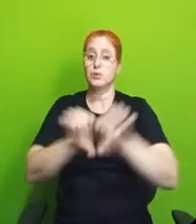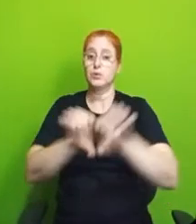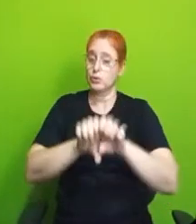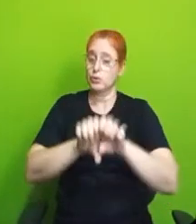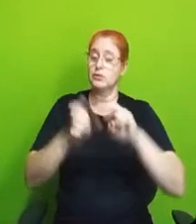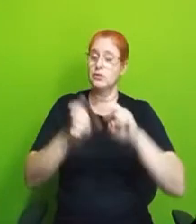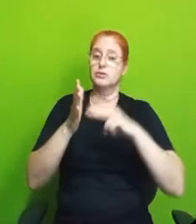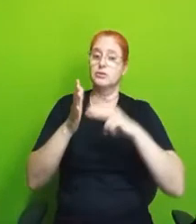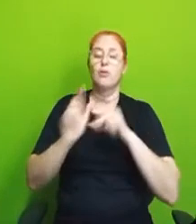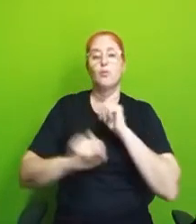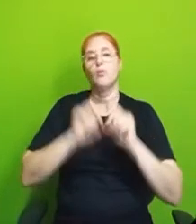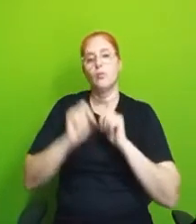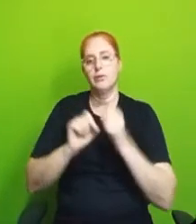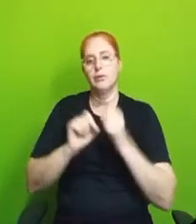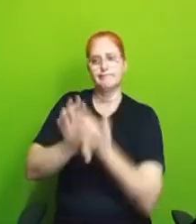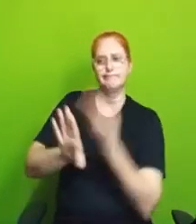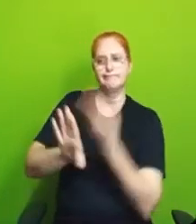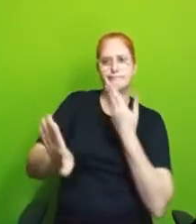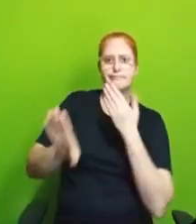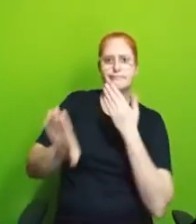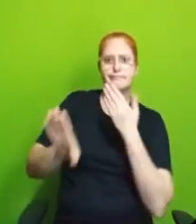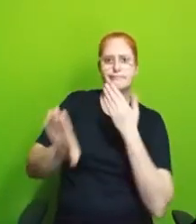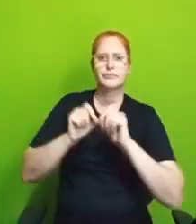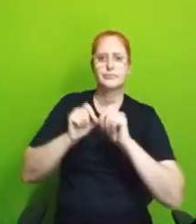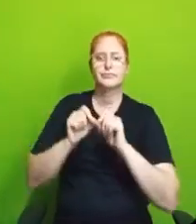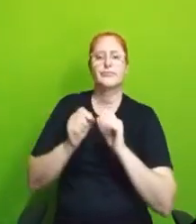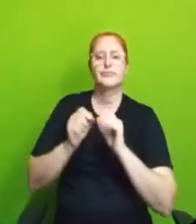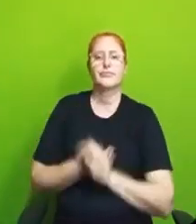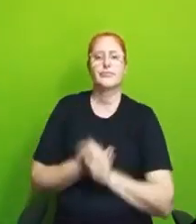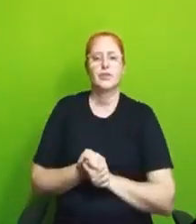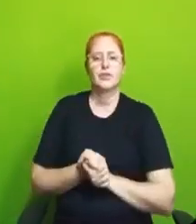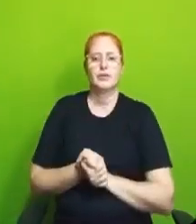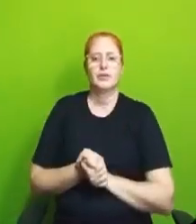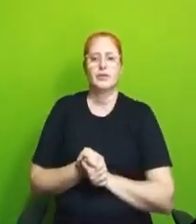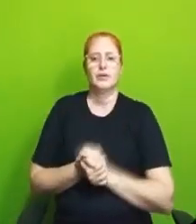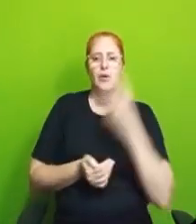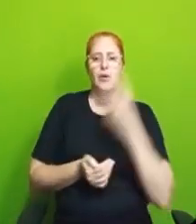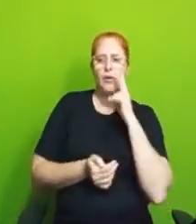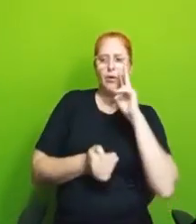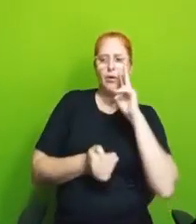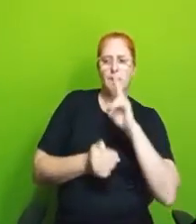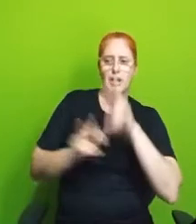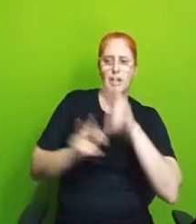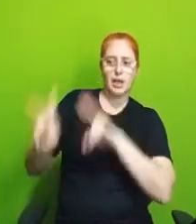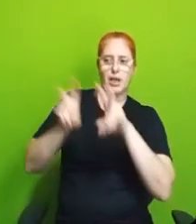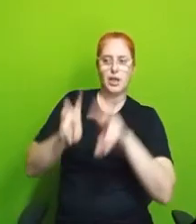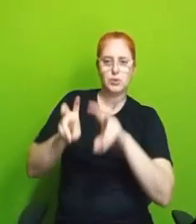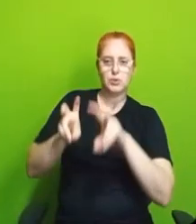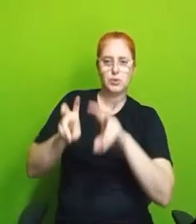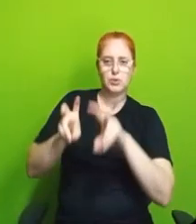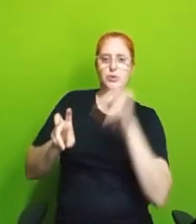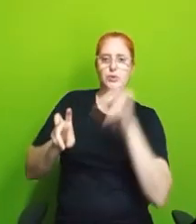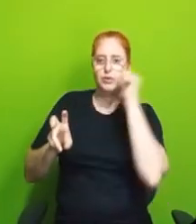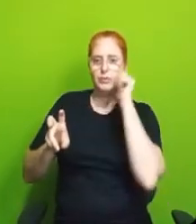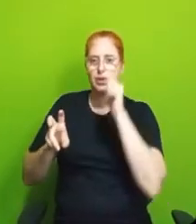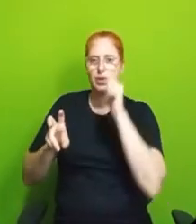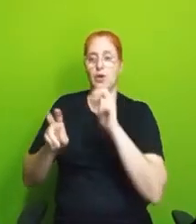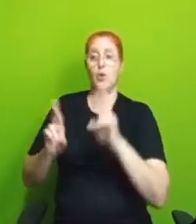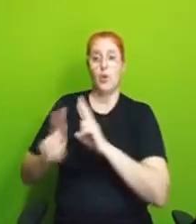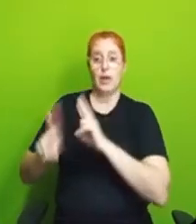nos afasta de um olhar sobre a situação das mulheres ou sobre as chamadas relações de gênero,